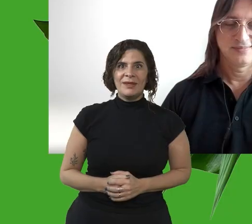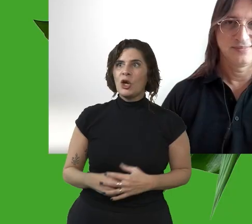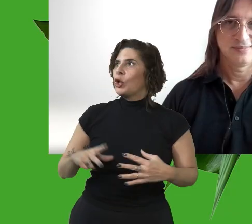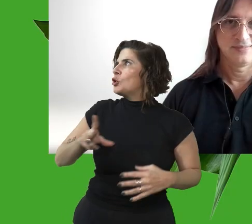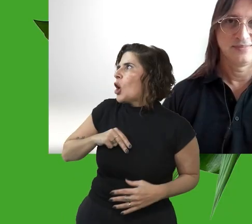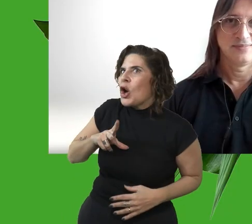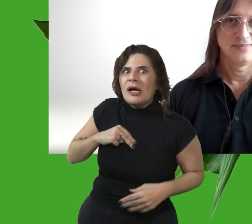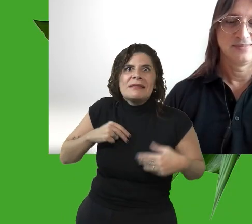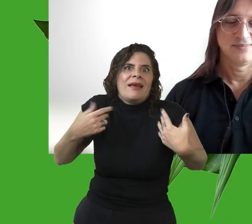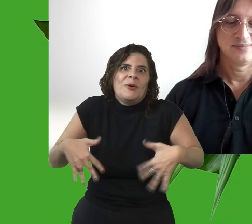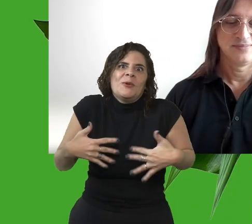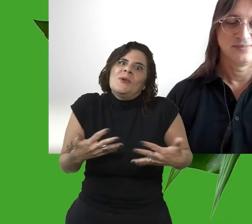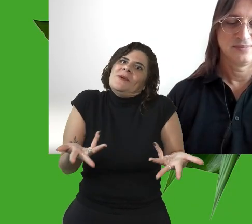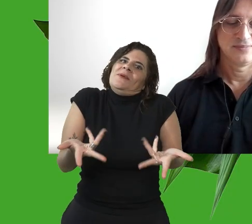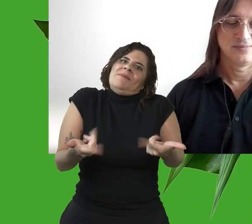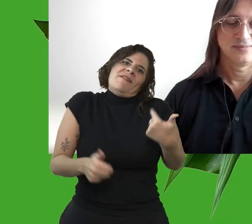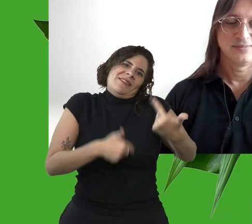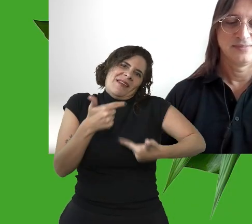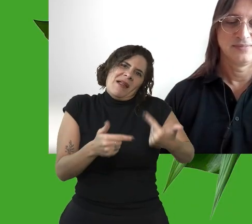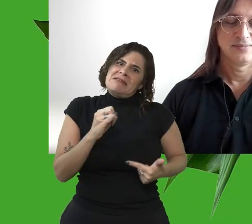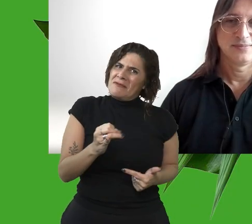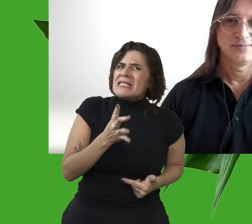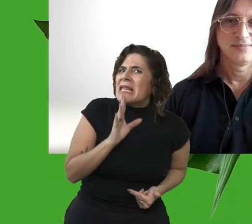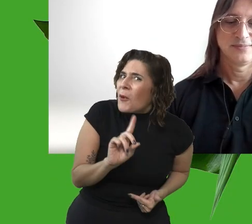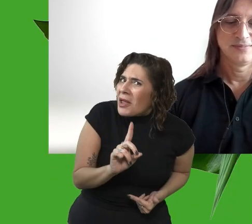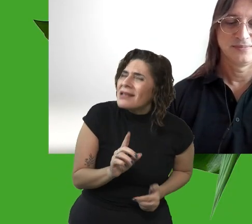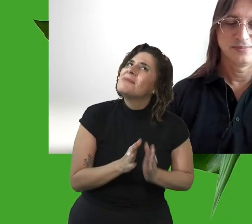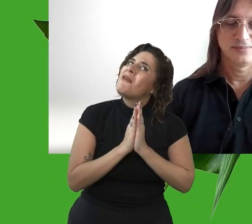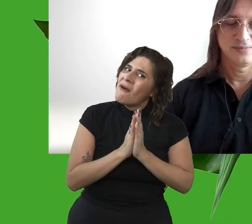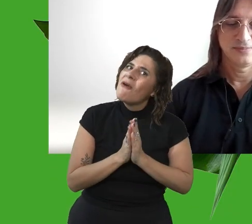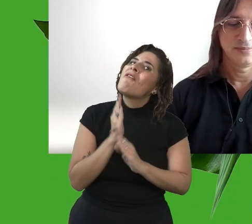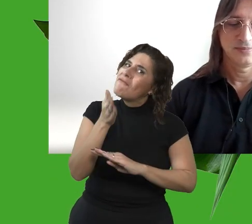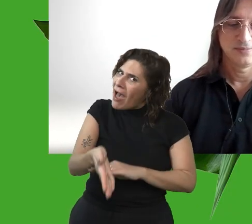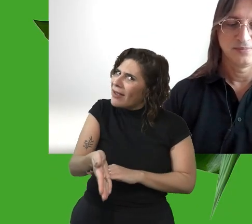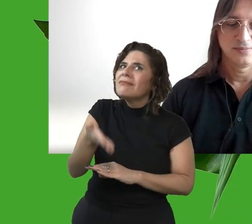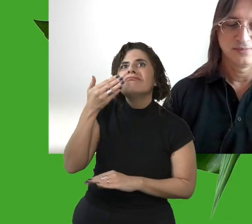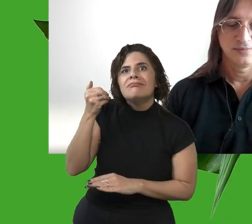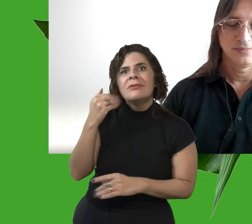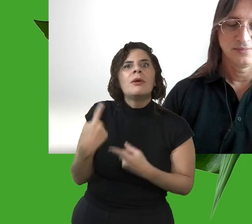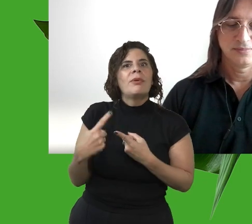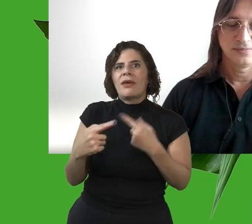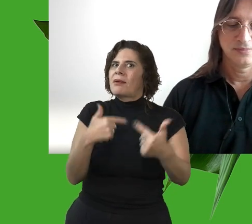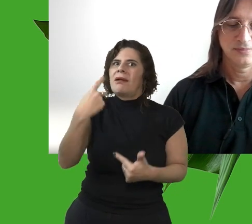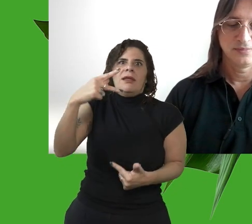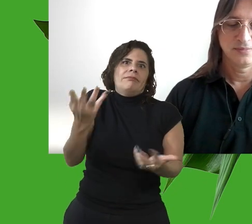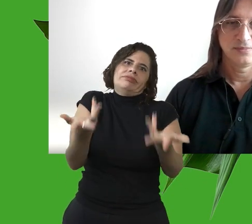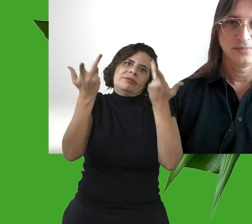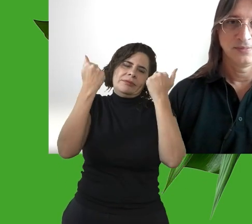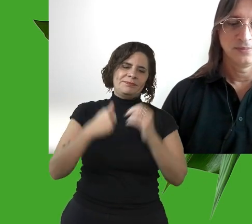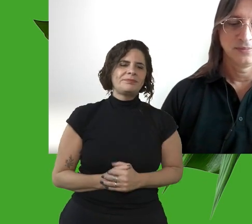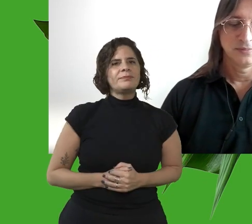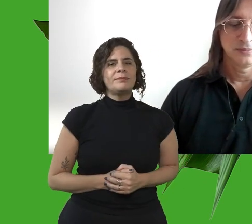coisa, meu Deus, que trabalho incrível. Gente, para quem não conhece, por favor, vai conhecer, porque o trabalho da Yara é espetacular. E André, voltando contigo, a gente